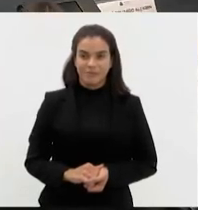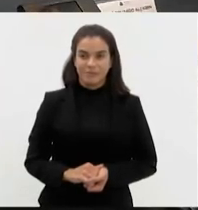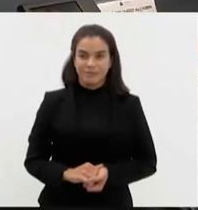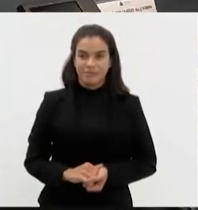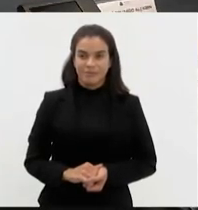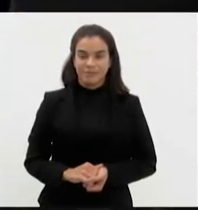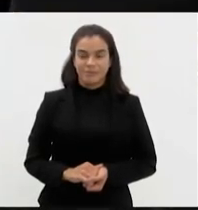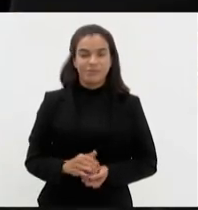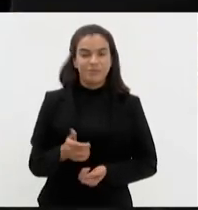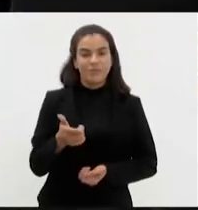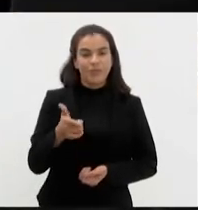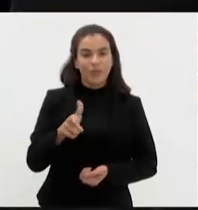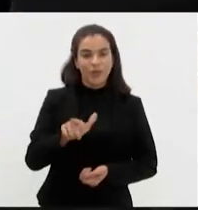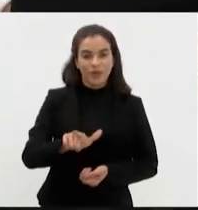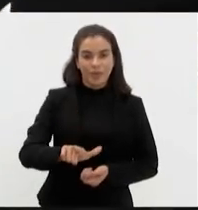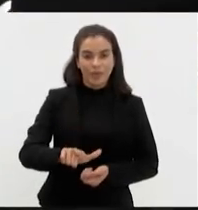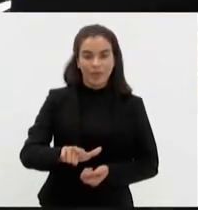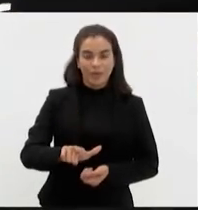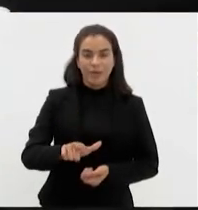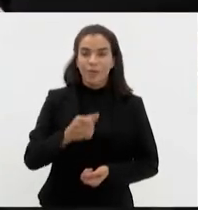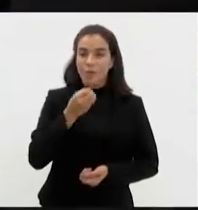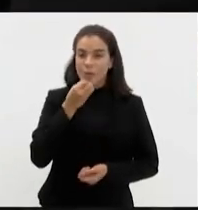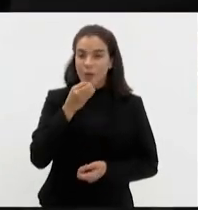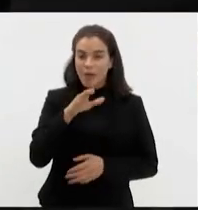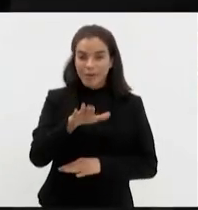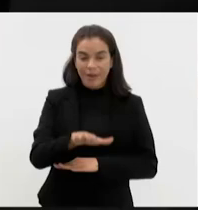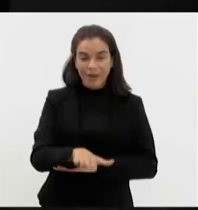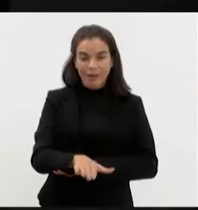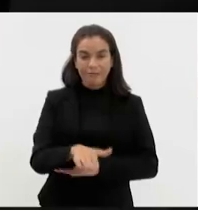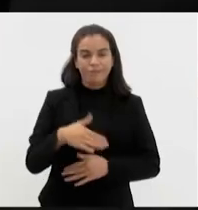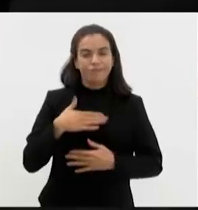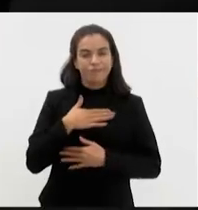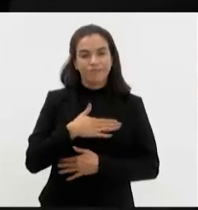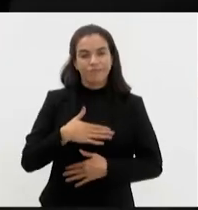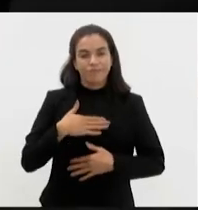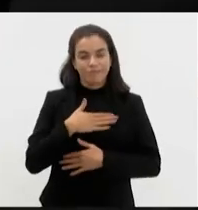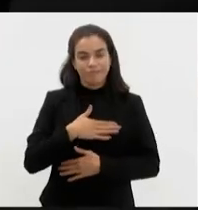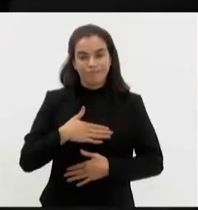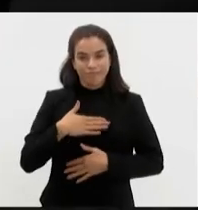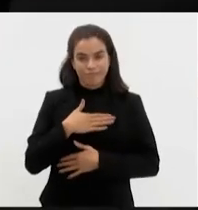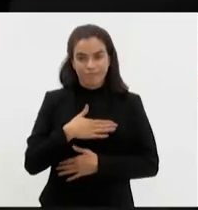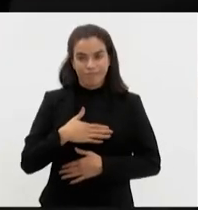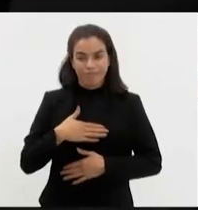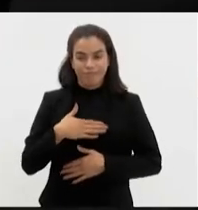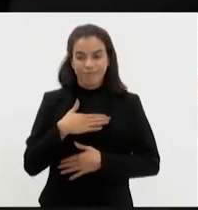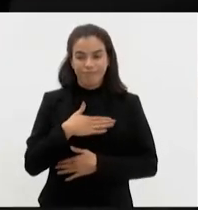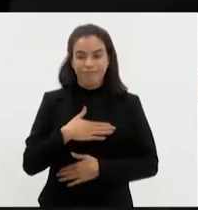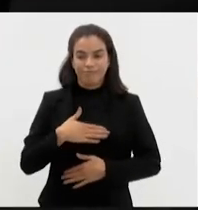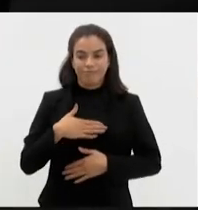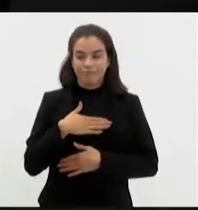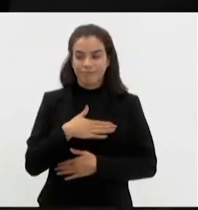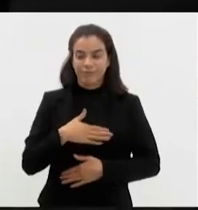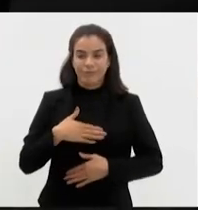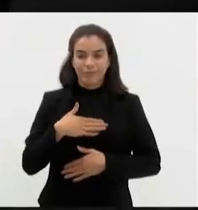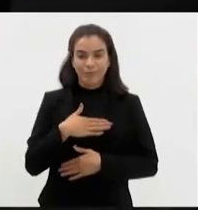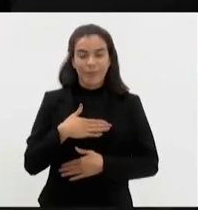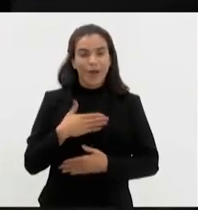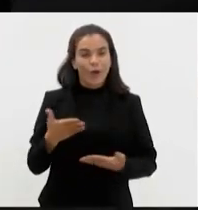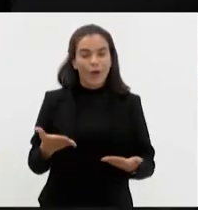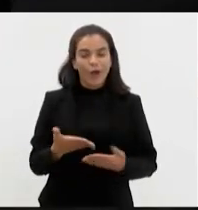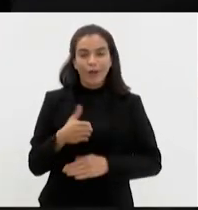mais uma vez boa tarde gostaria nesta tarde